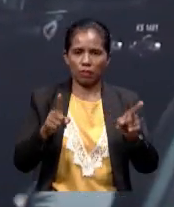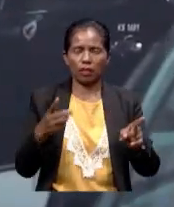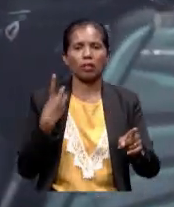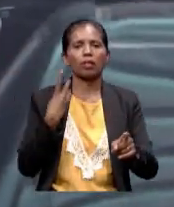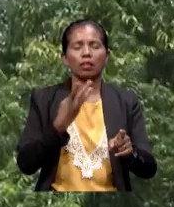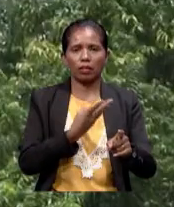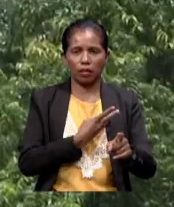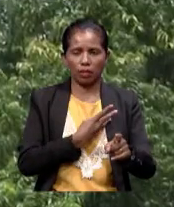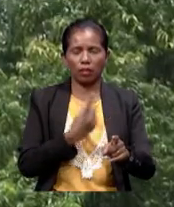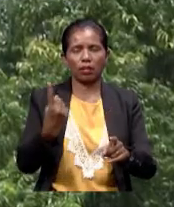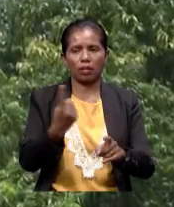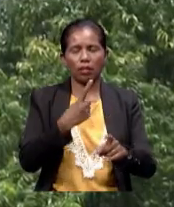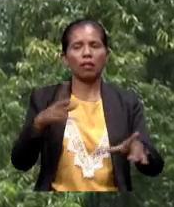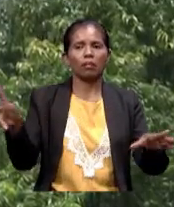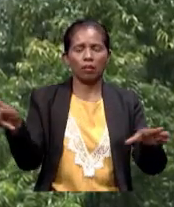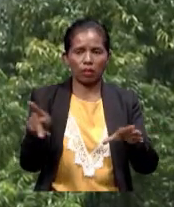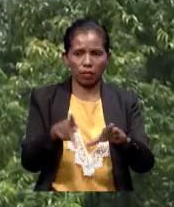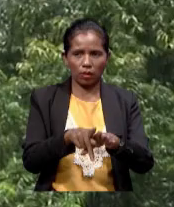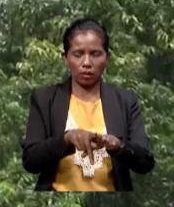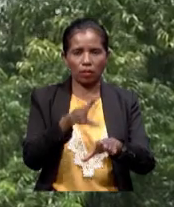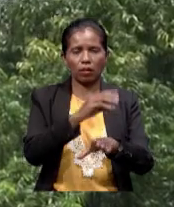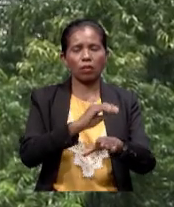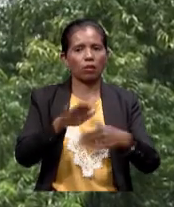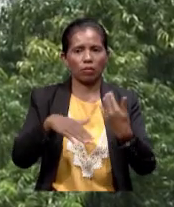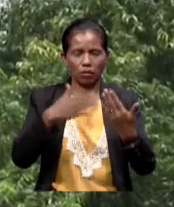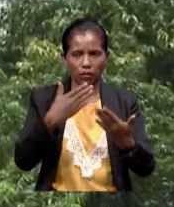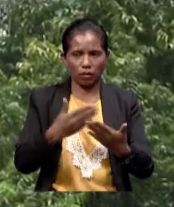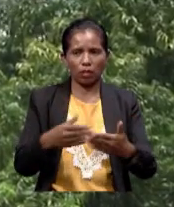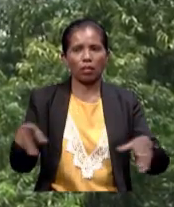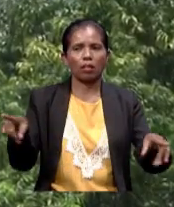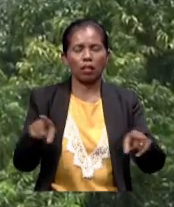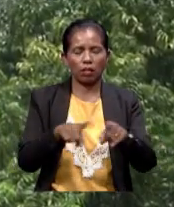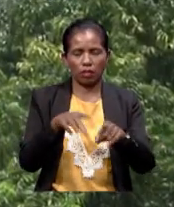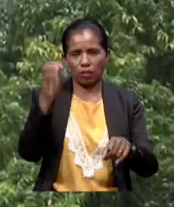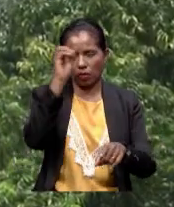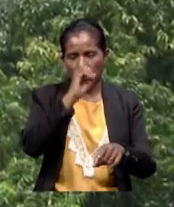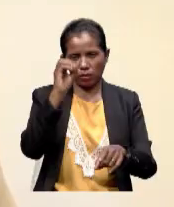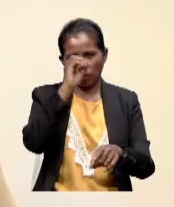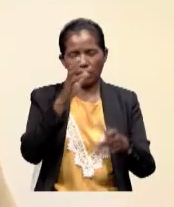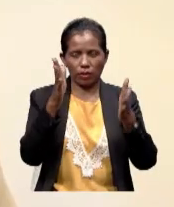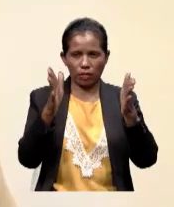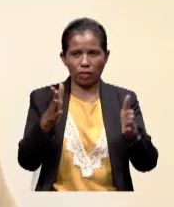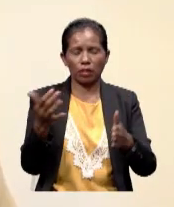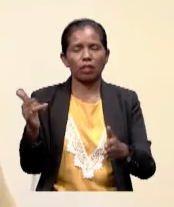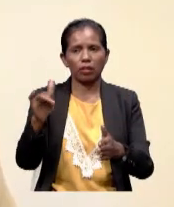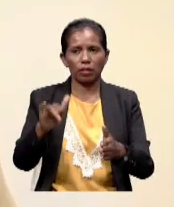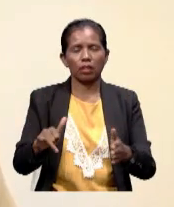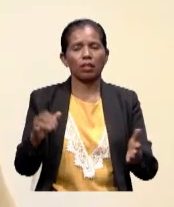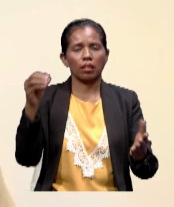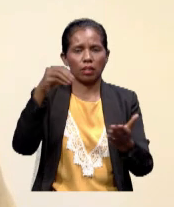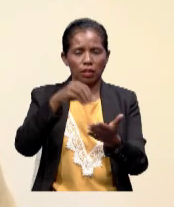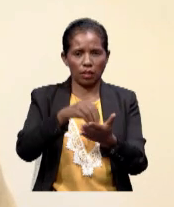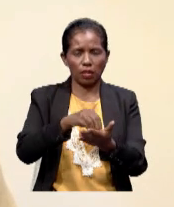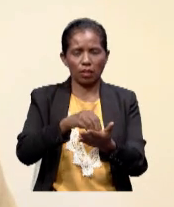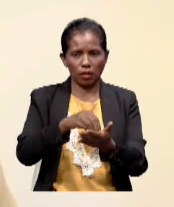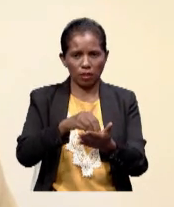sei participa reunião em Sototo, hanesa observador. Então, sira admite ona ita